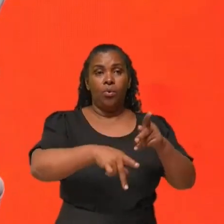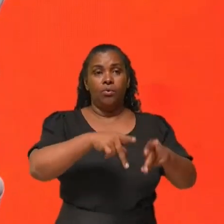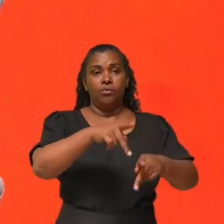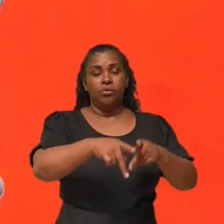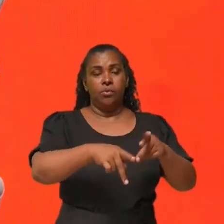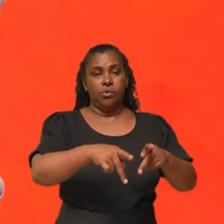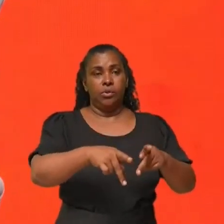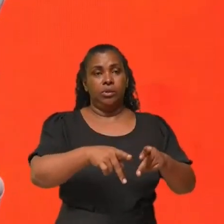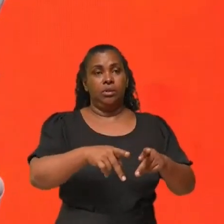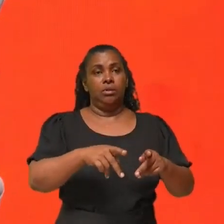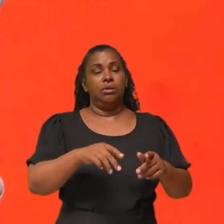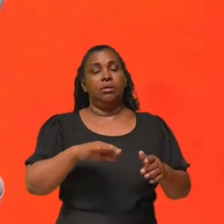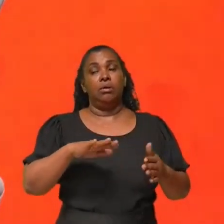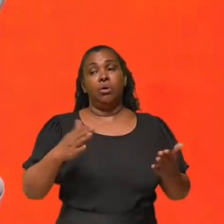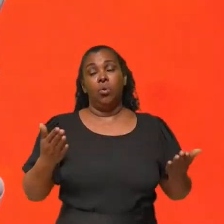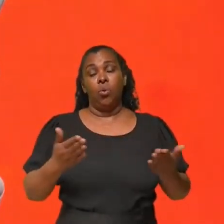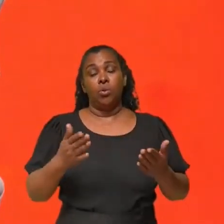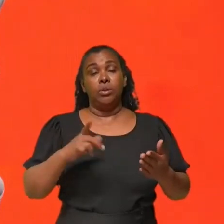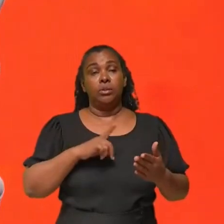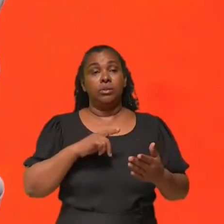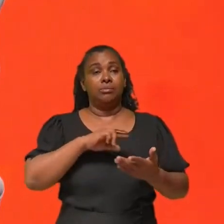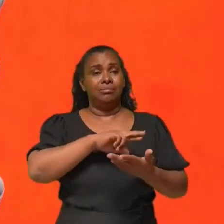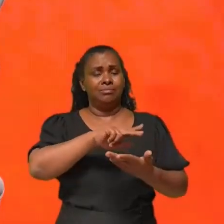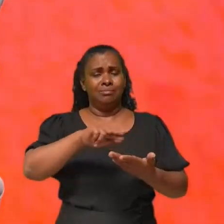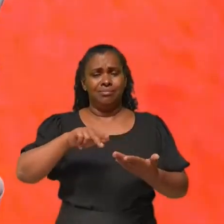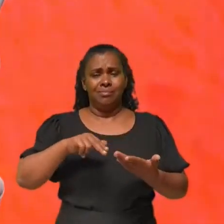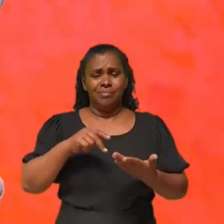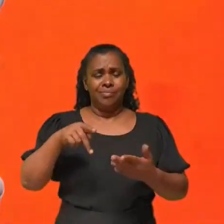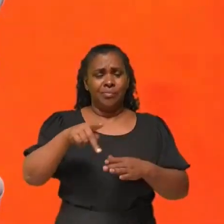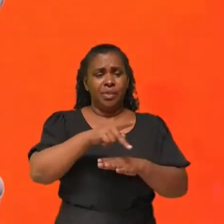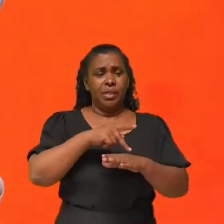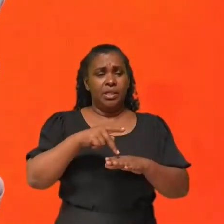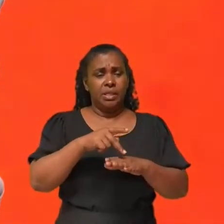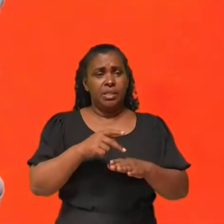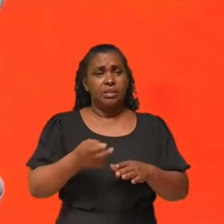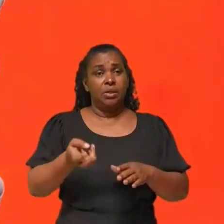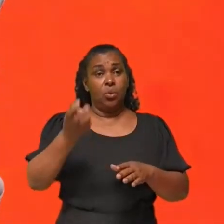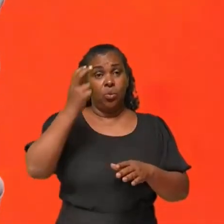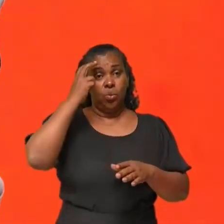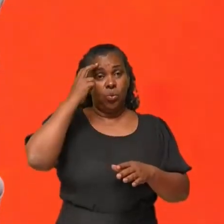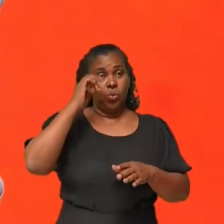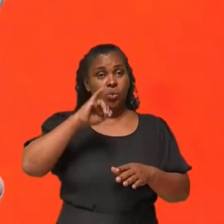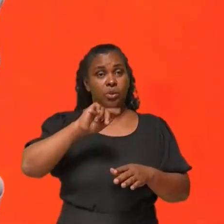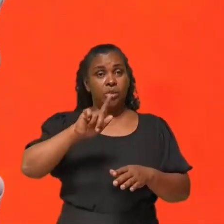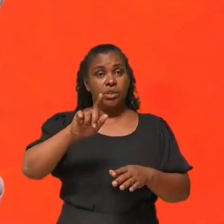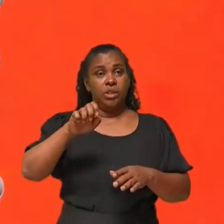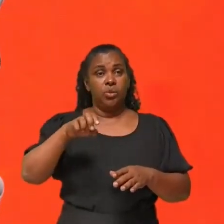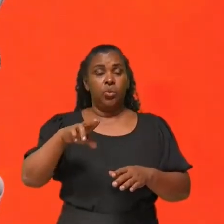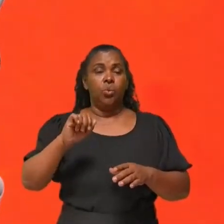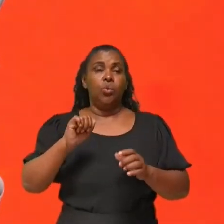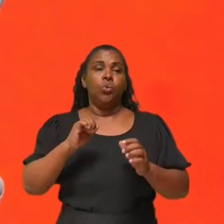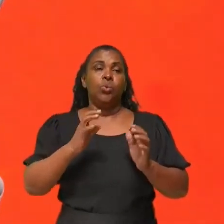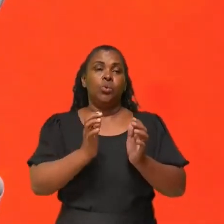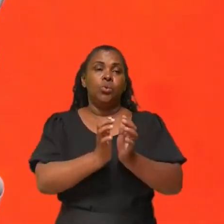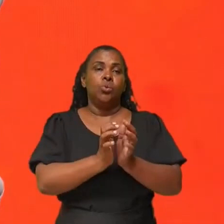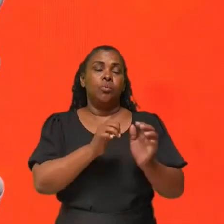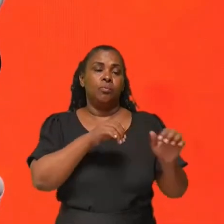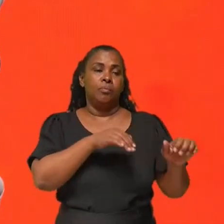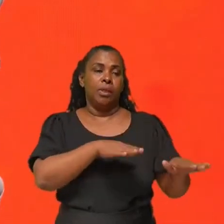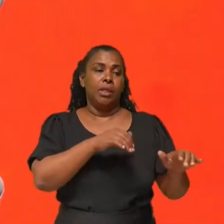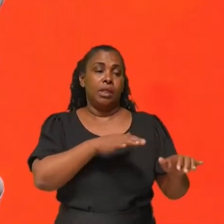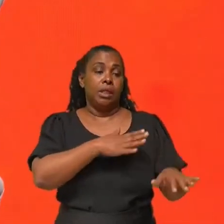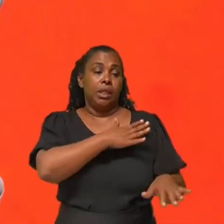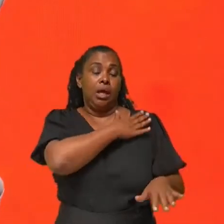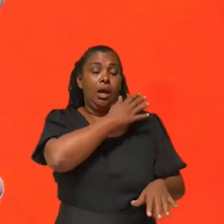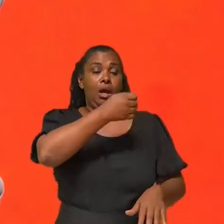como resquício da cultura de Getúlio Vargas e do regime militar, uma comunicação focada na autoridade, na